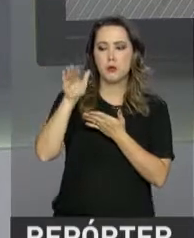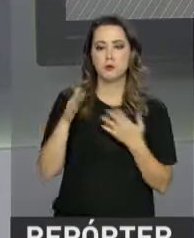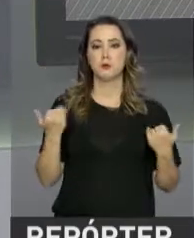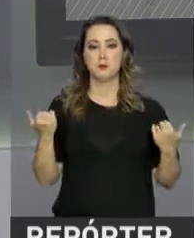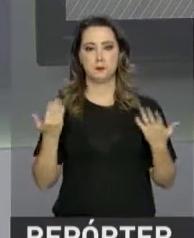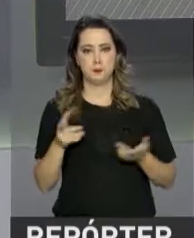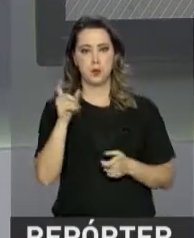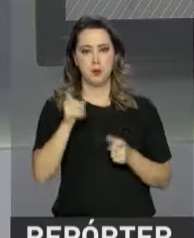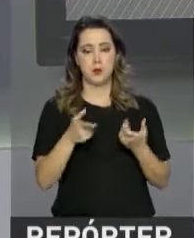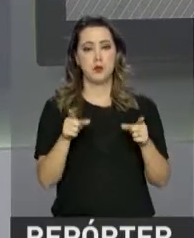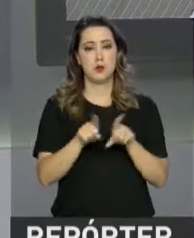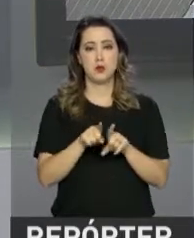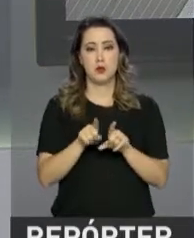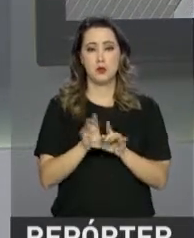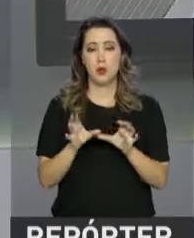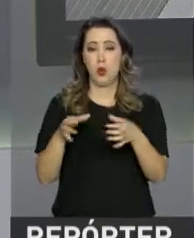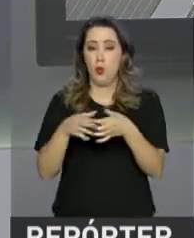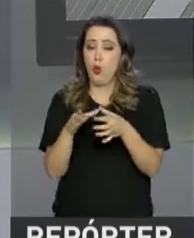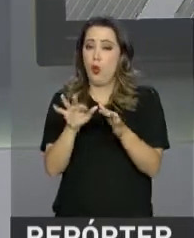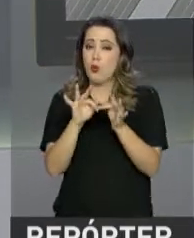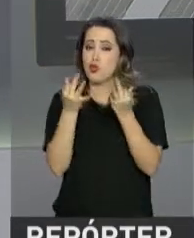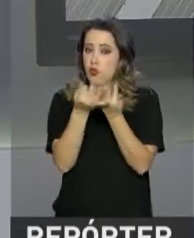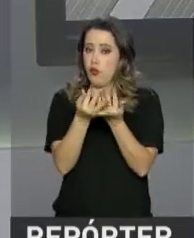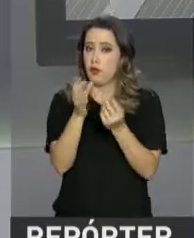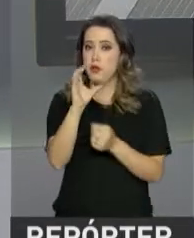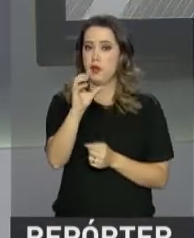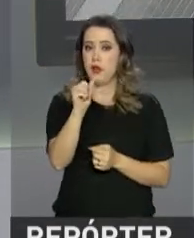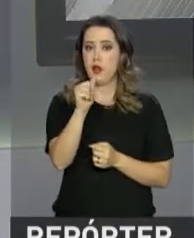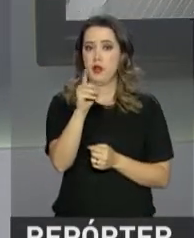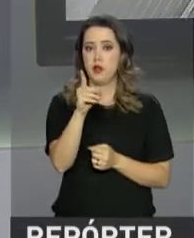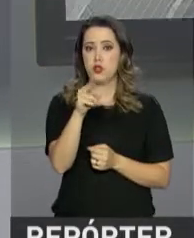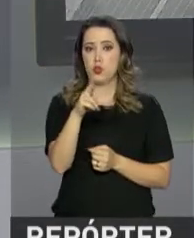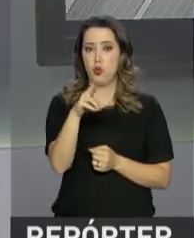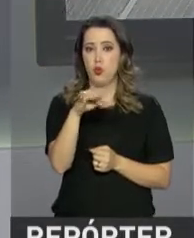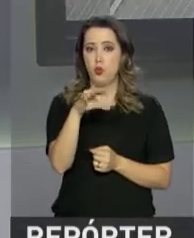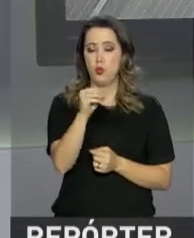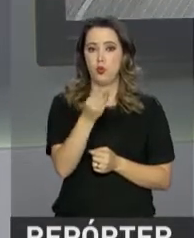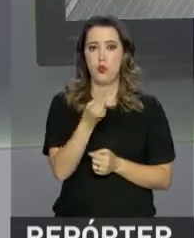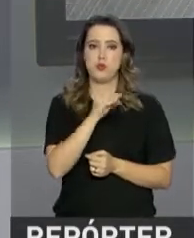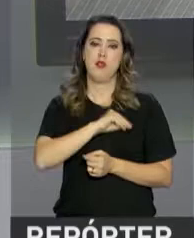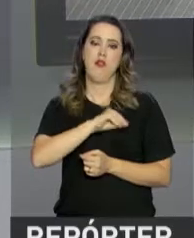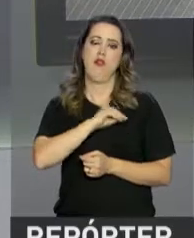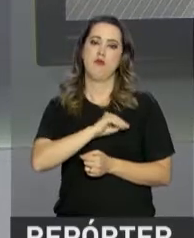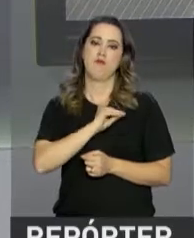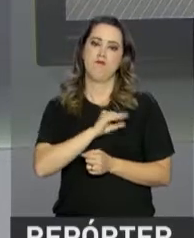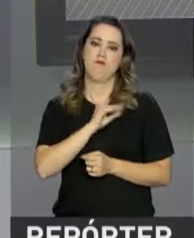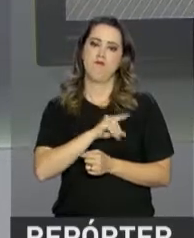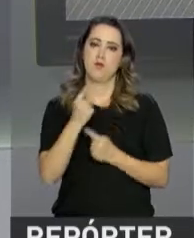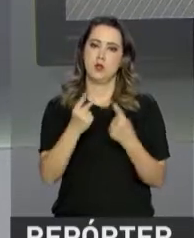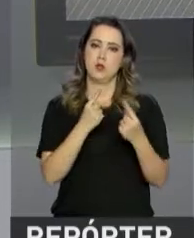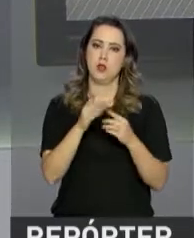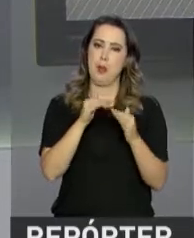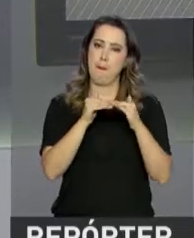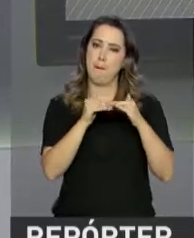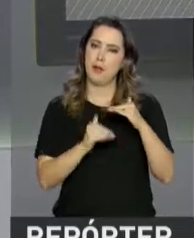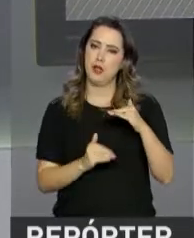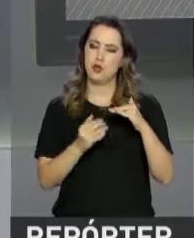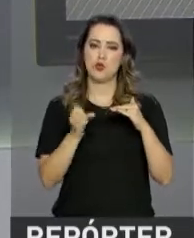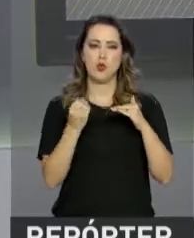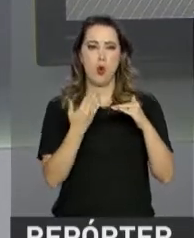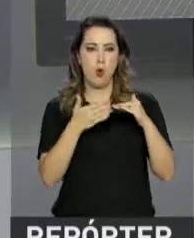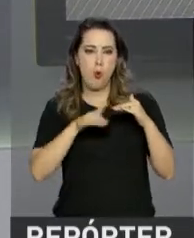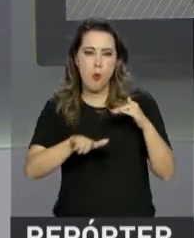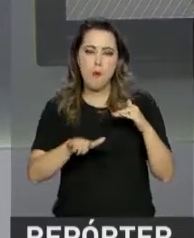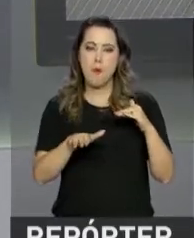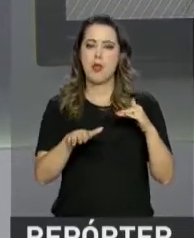os candidatos que pertençam à família inscrita no cadastro único cuja renda familiar mensal seja inferior ou igual a